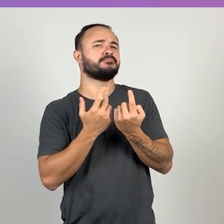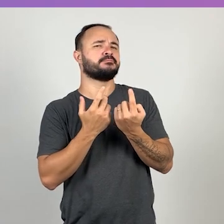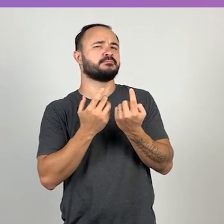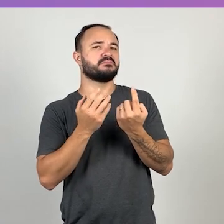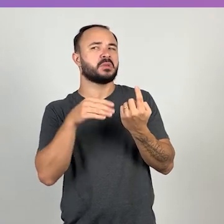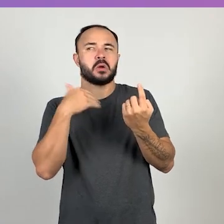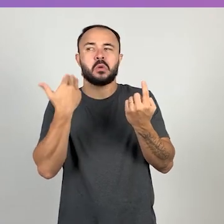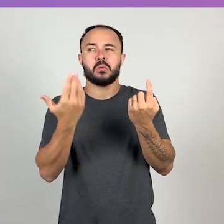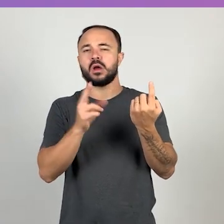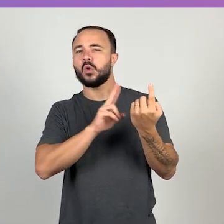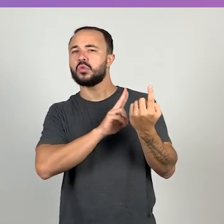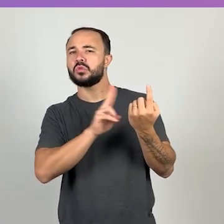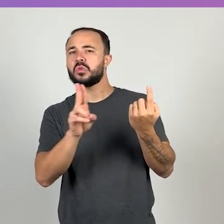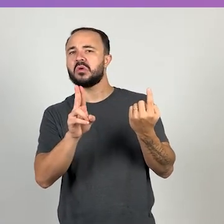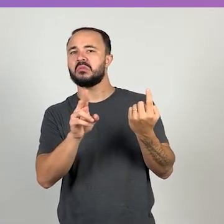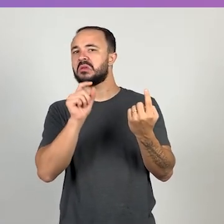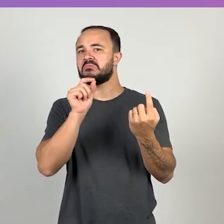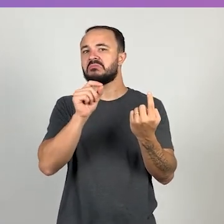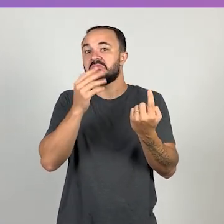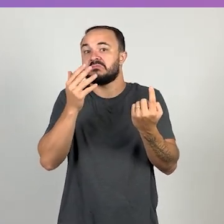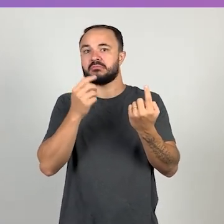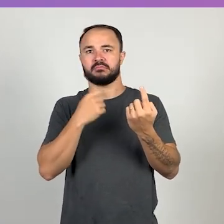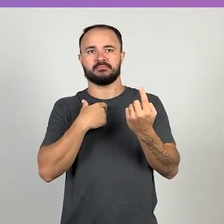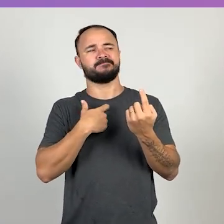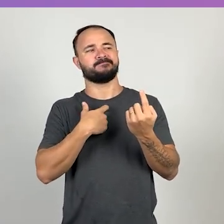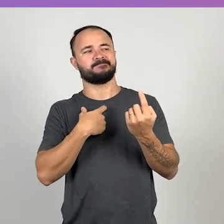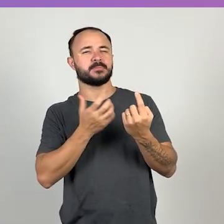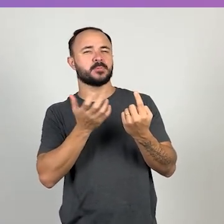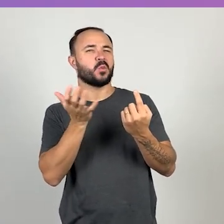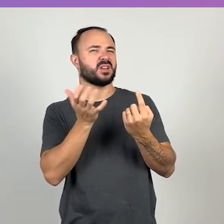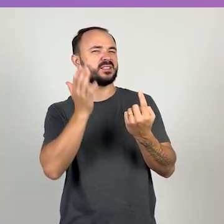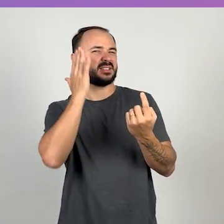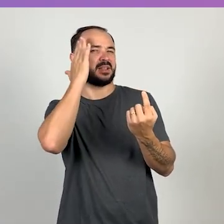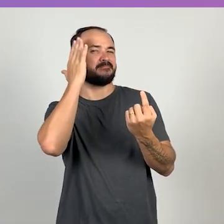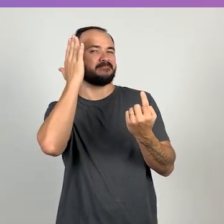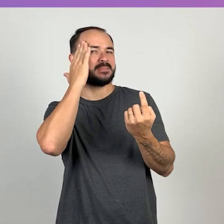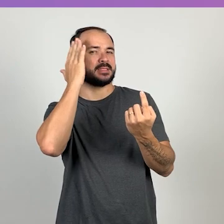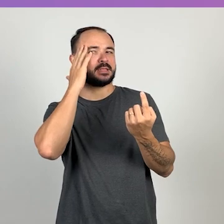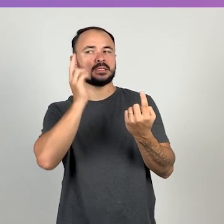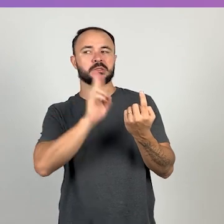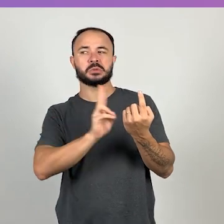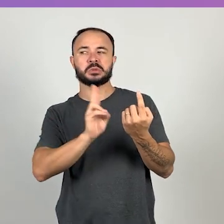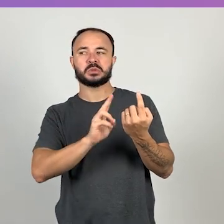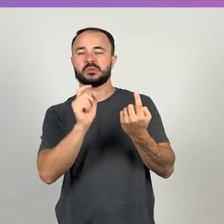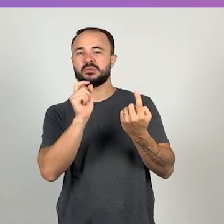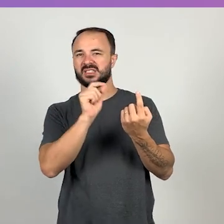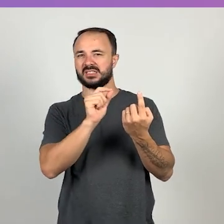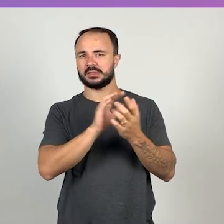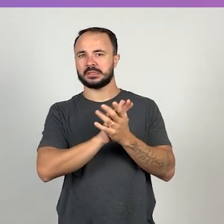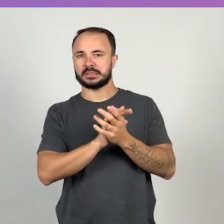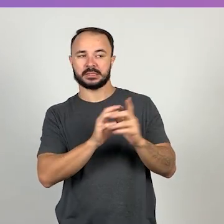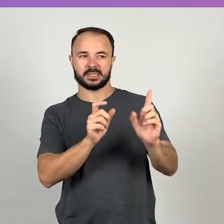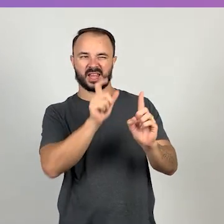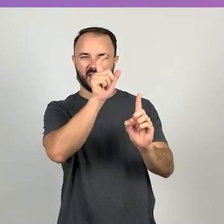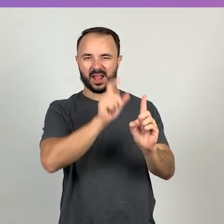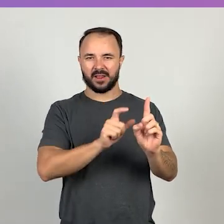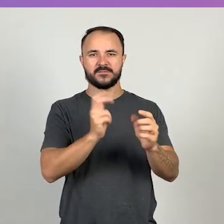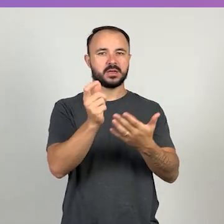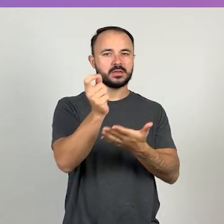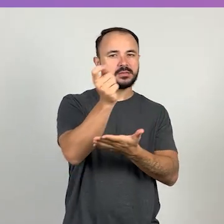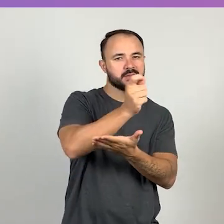Qual será o nome dela? Queria tanto saber. Será que ela vai